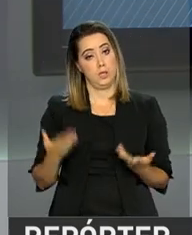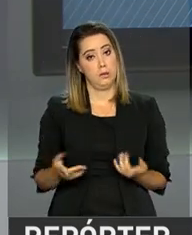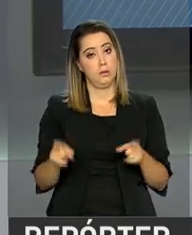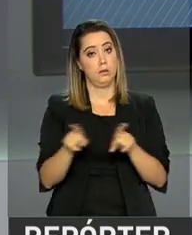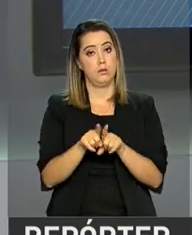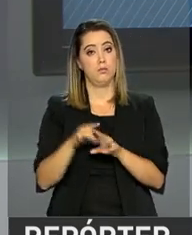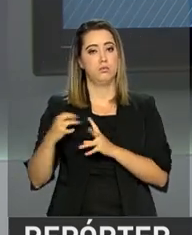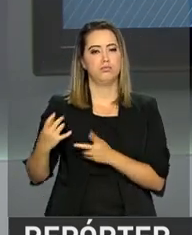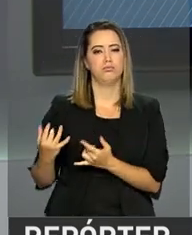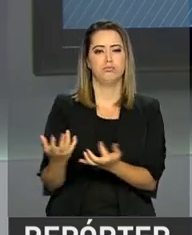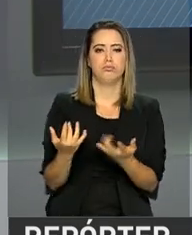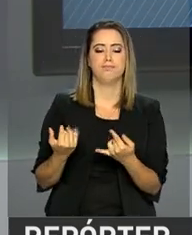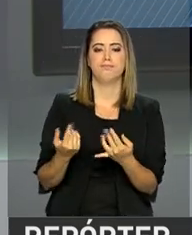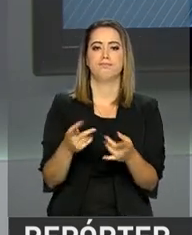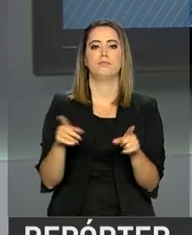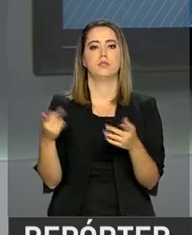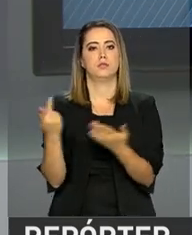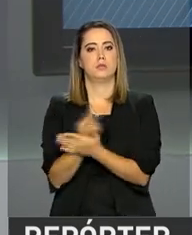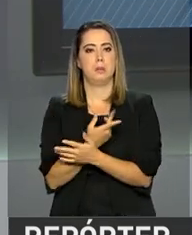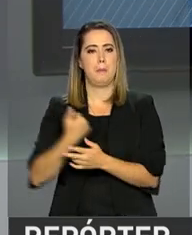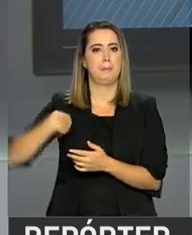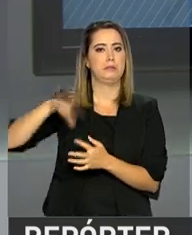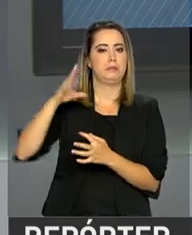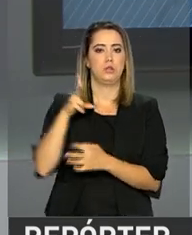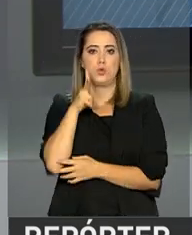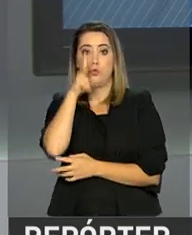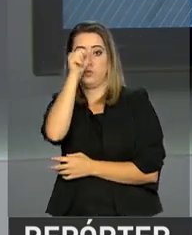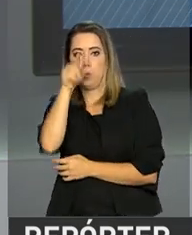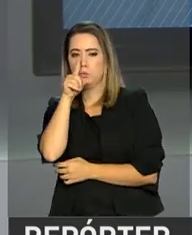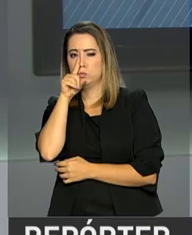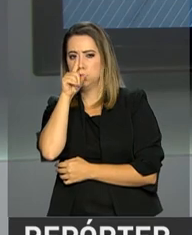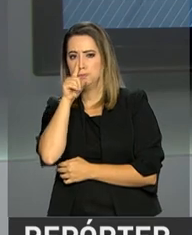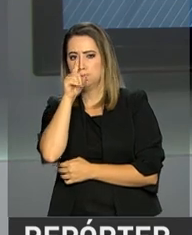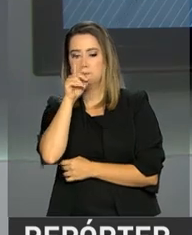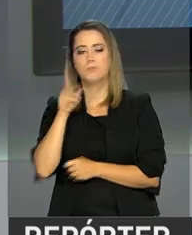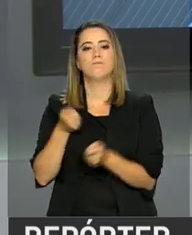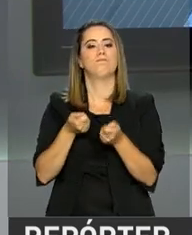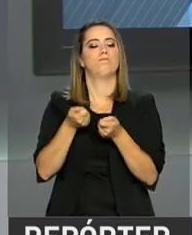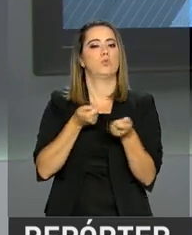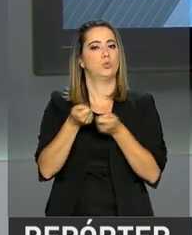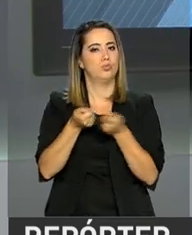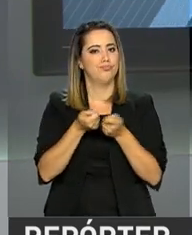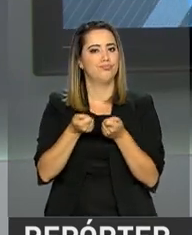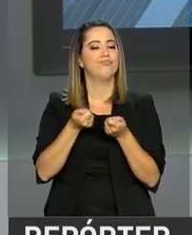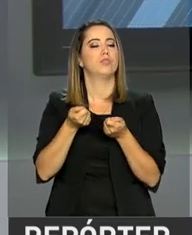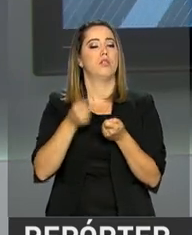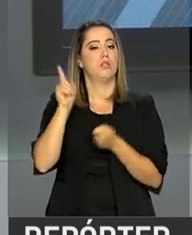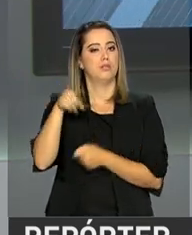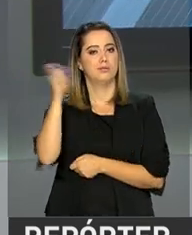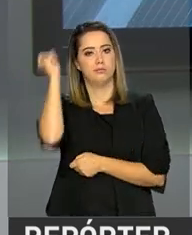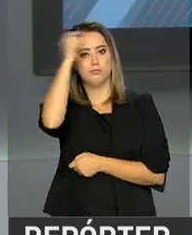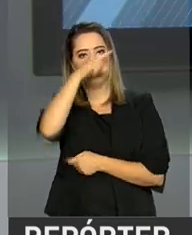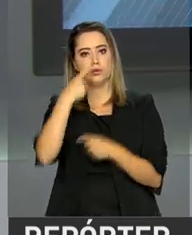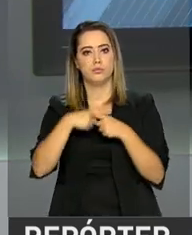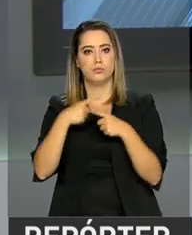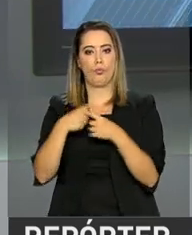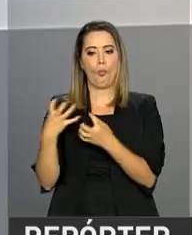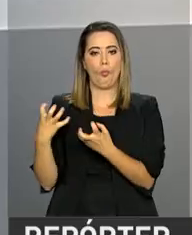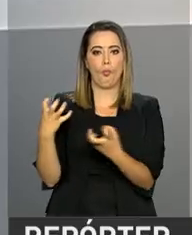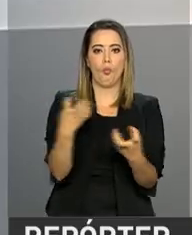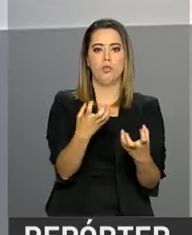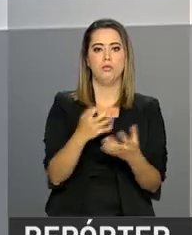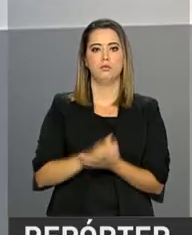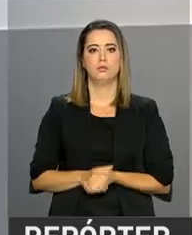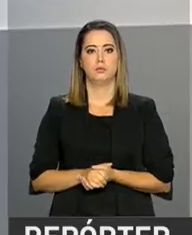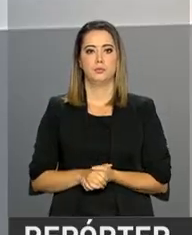incêndios nessa à época costumam ser mais intensos perigosos e difíceis de controlar pelo predomínio da vegetação seca